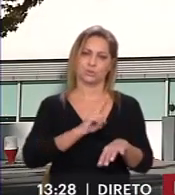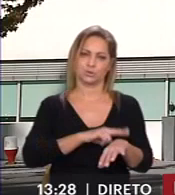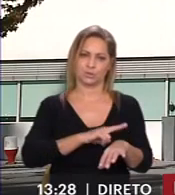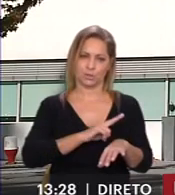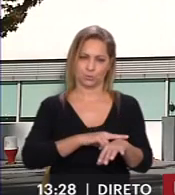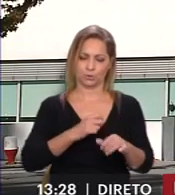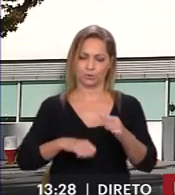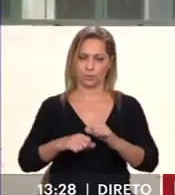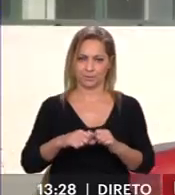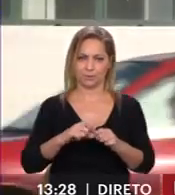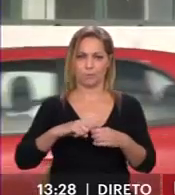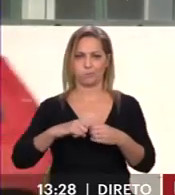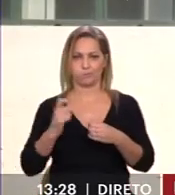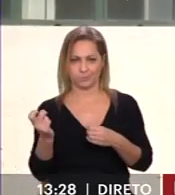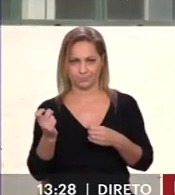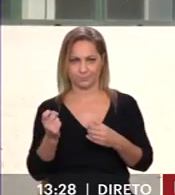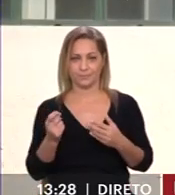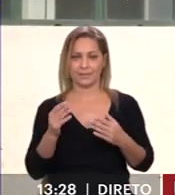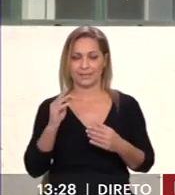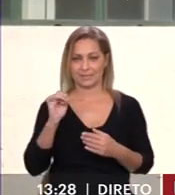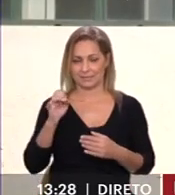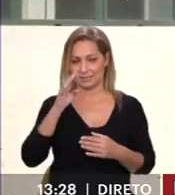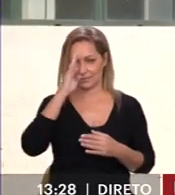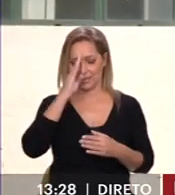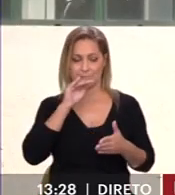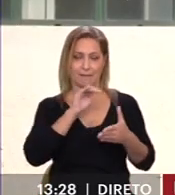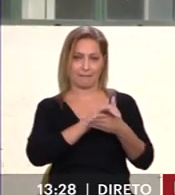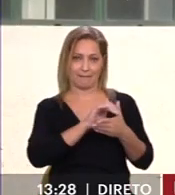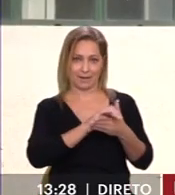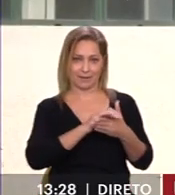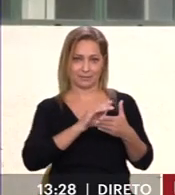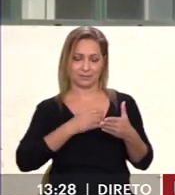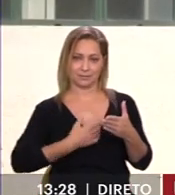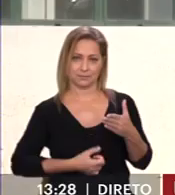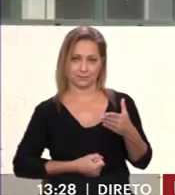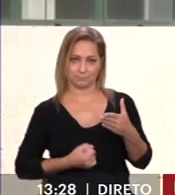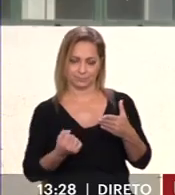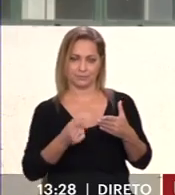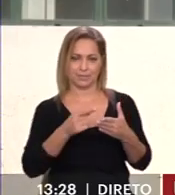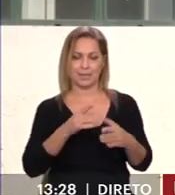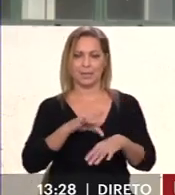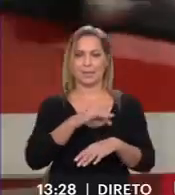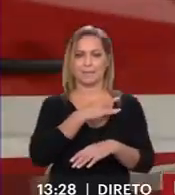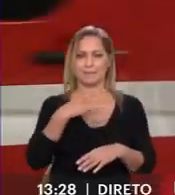blocos operatórios. Soube-se que na carta de demissão, a médica disse ter sido ignorada na